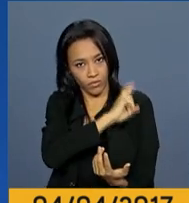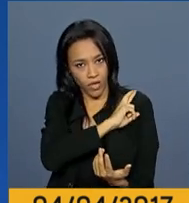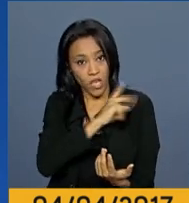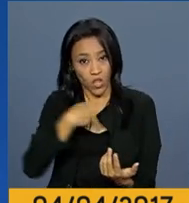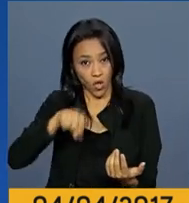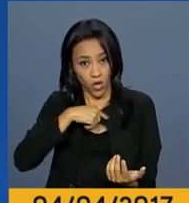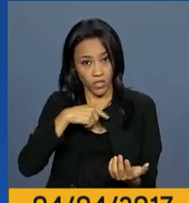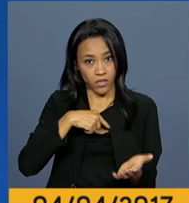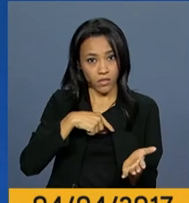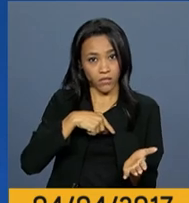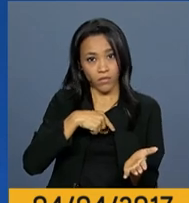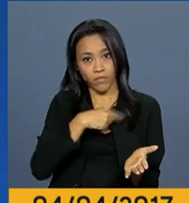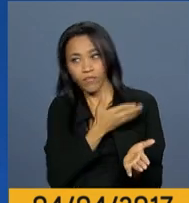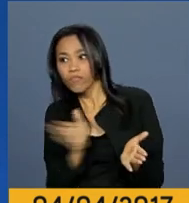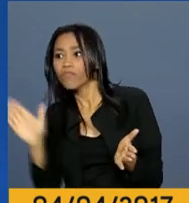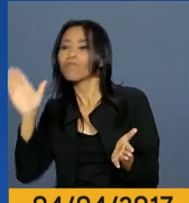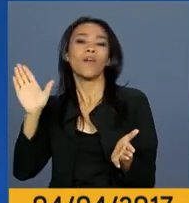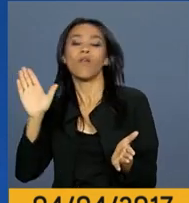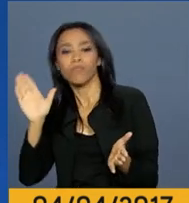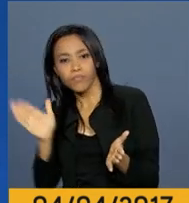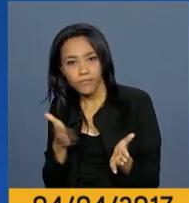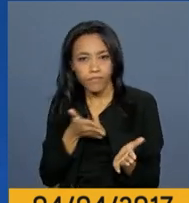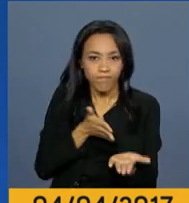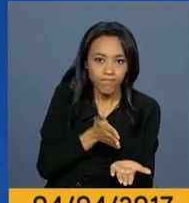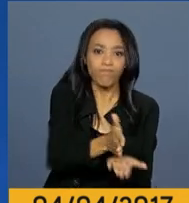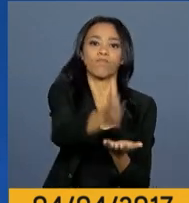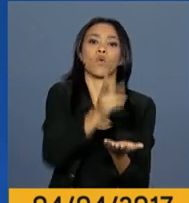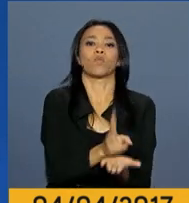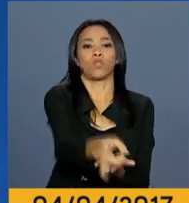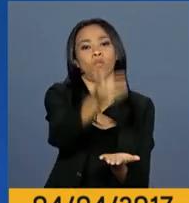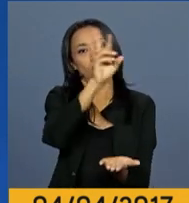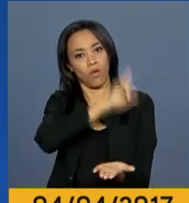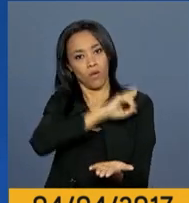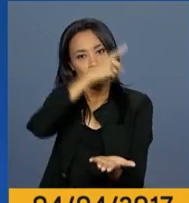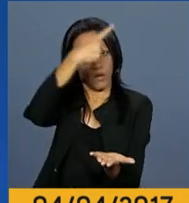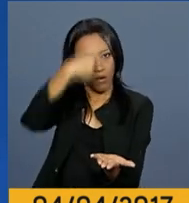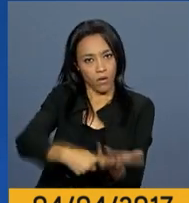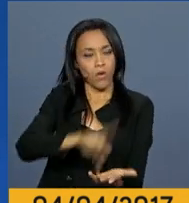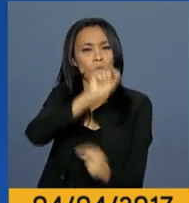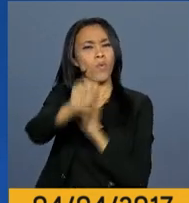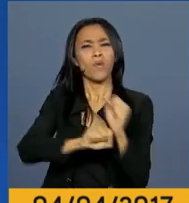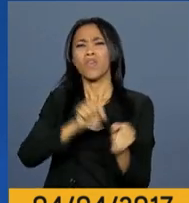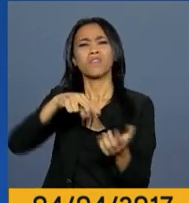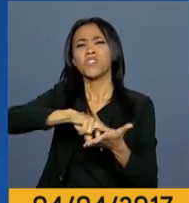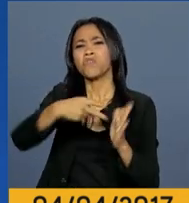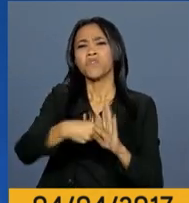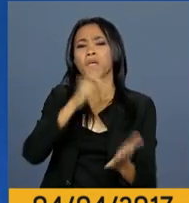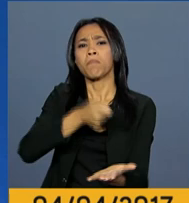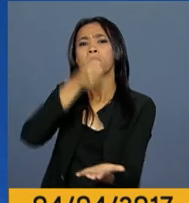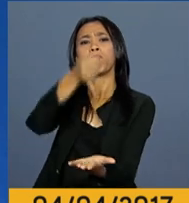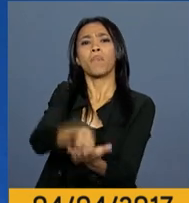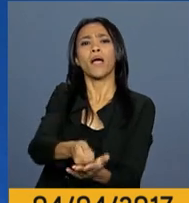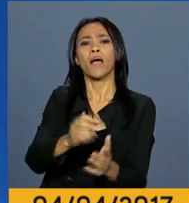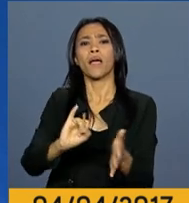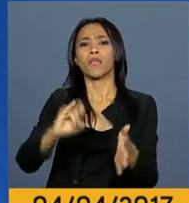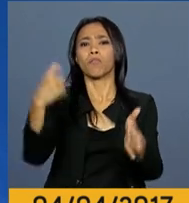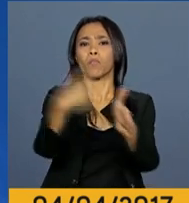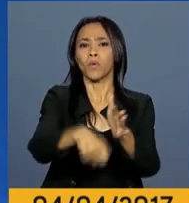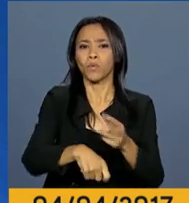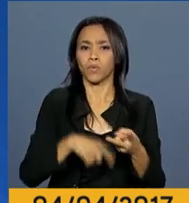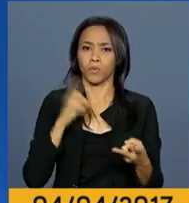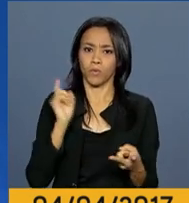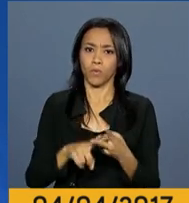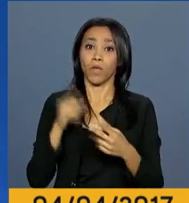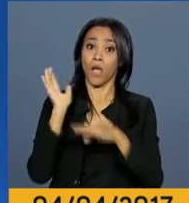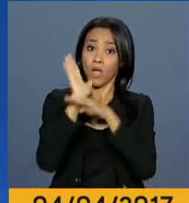desviaremos. O caminho da responsabilidade é o caminho a favor do pagador de impostos, a favor dos mais